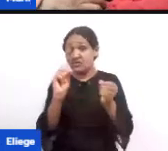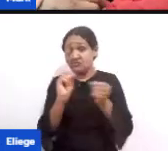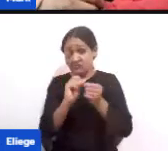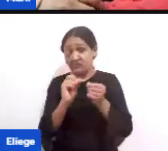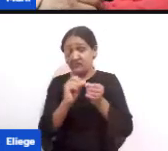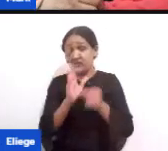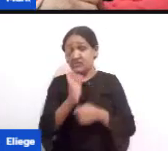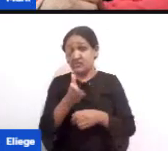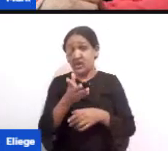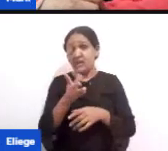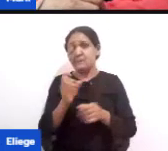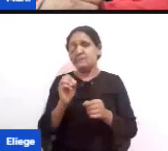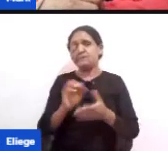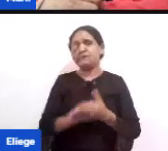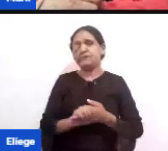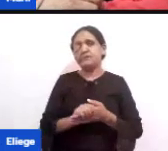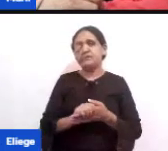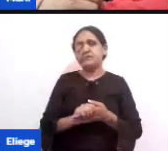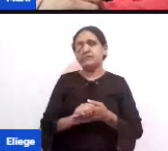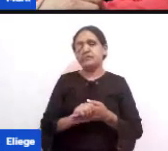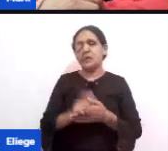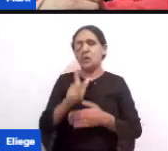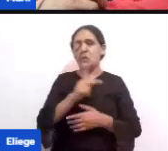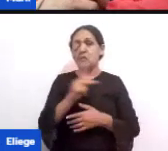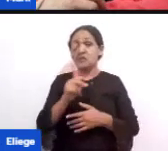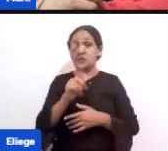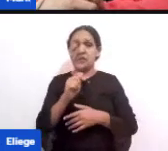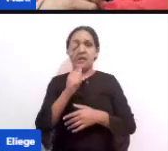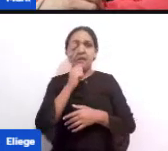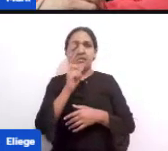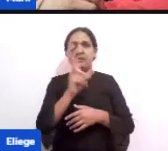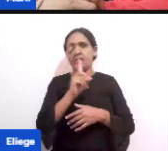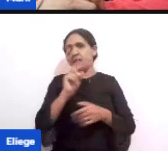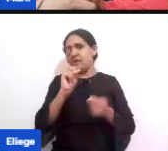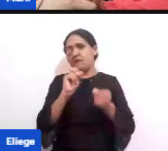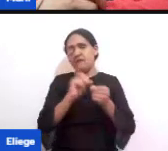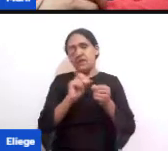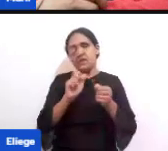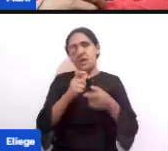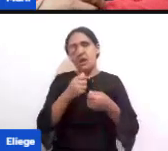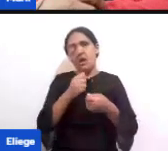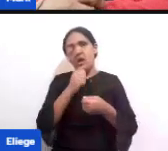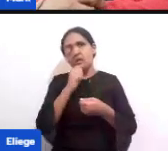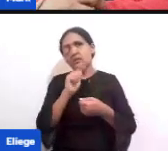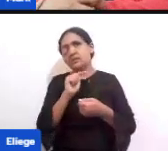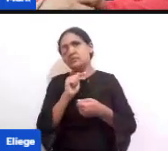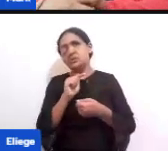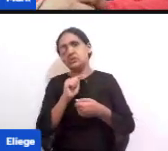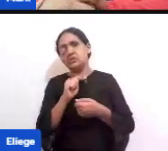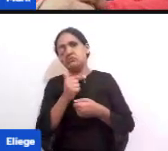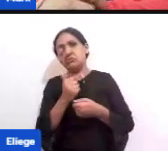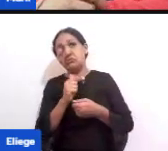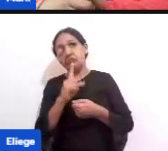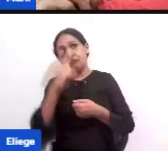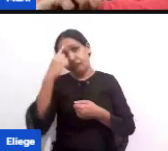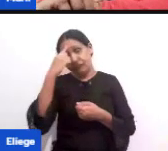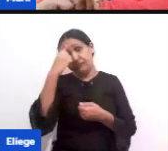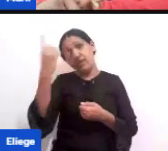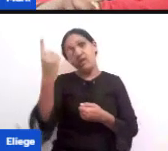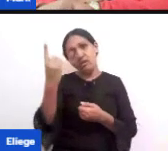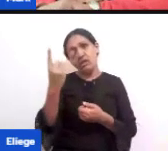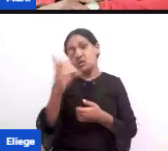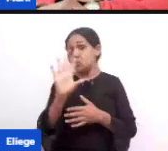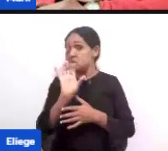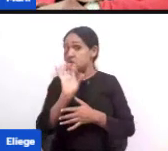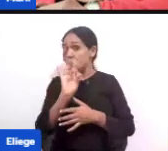Com aqueles professores que não fizeram, que ainda não tiveram essa ideia. Então, são sugestões de